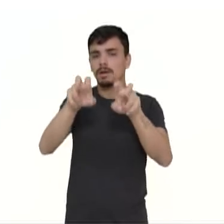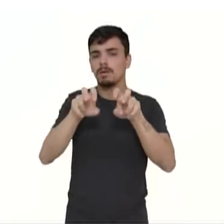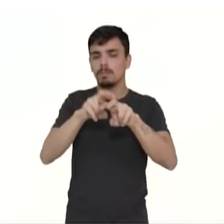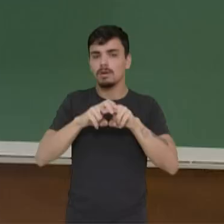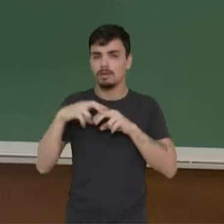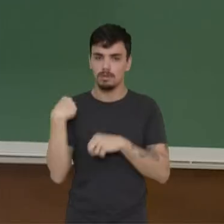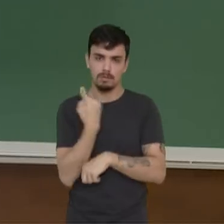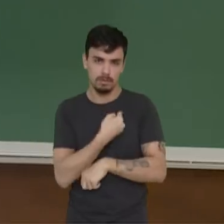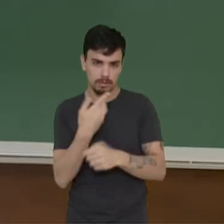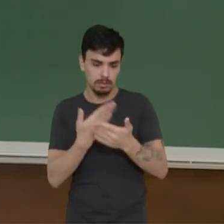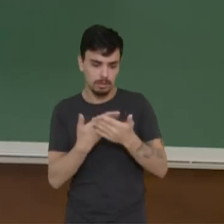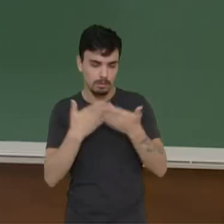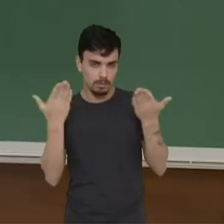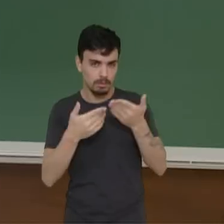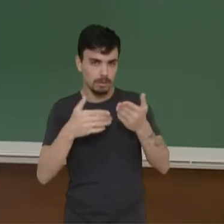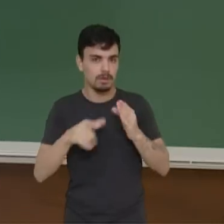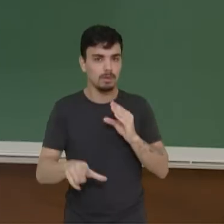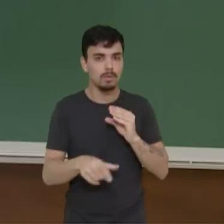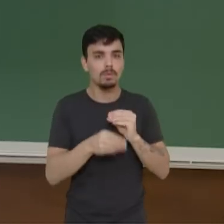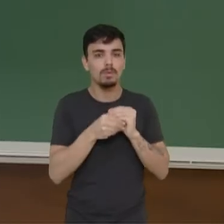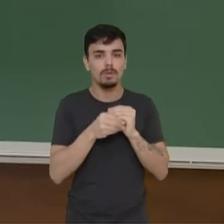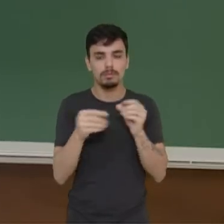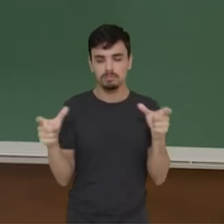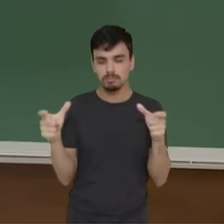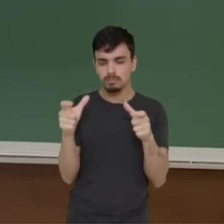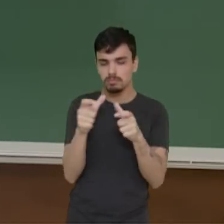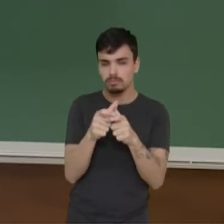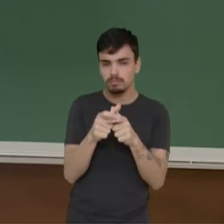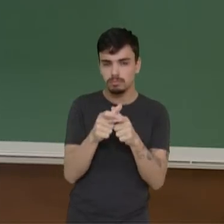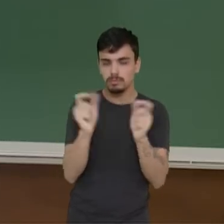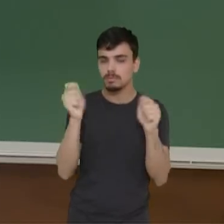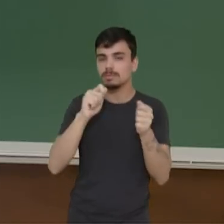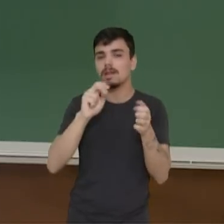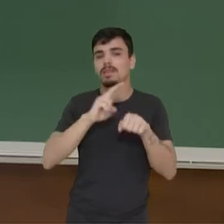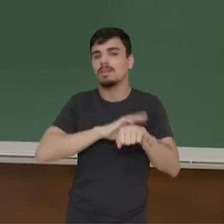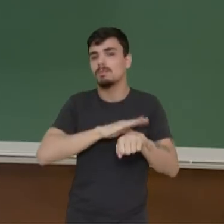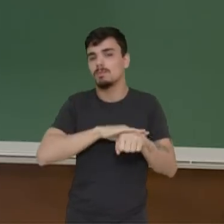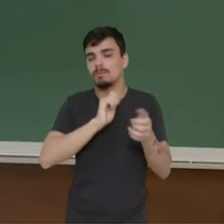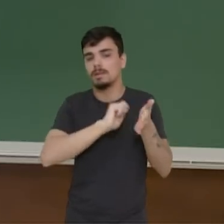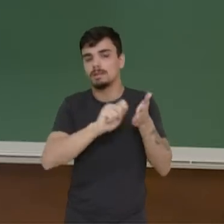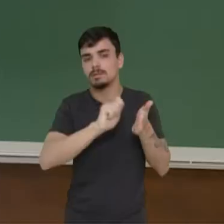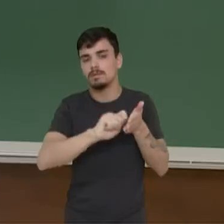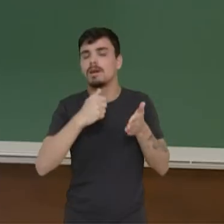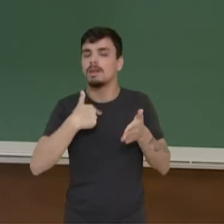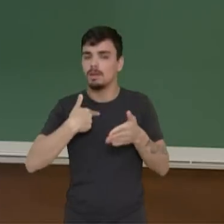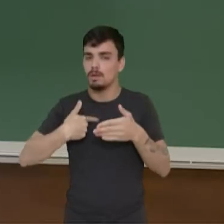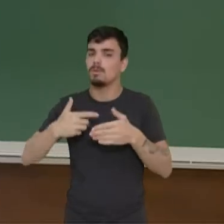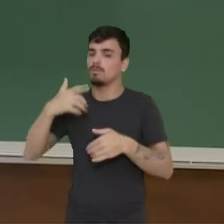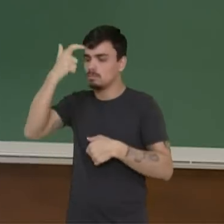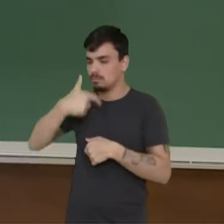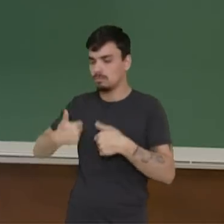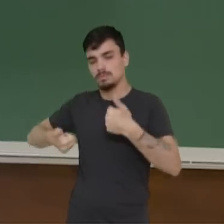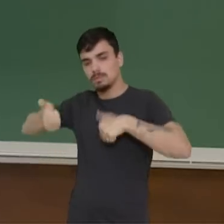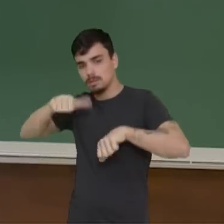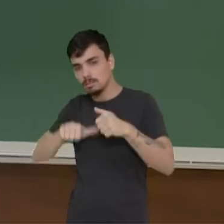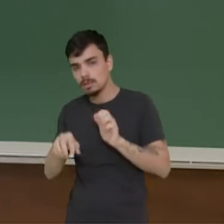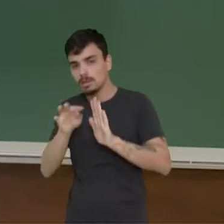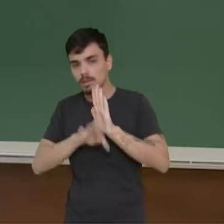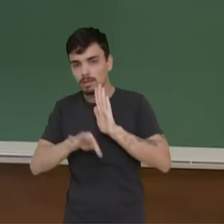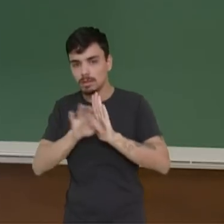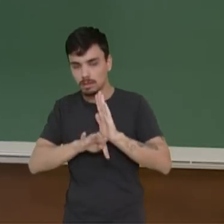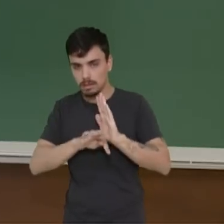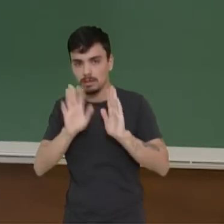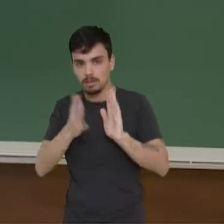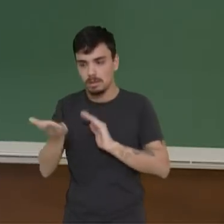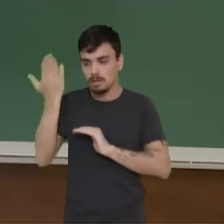foi reduzida, a gente não vai escrever, não vou dar esse tempo para vocês escreverem. O que eu fiz? Eu mesma elaborei esse texto, né, baseado já